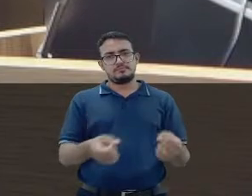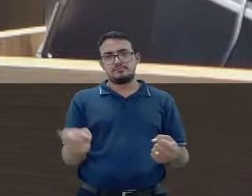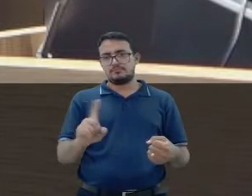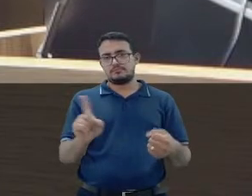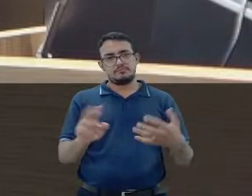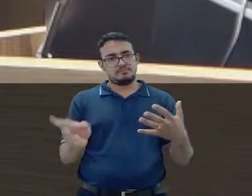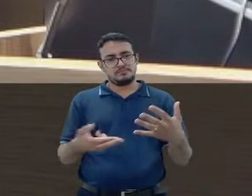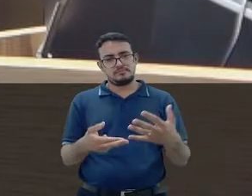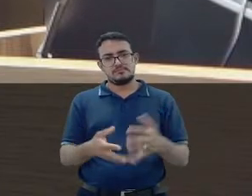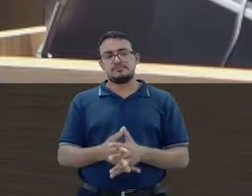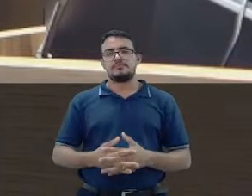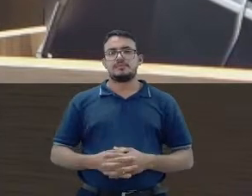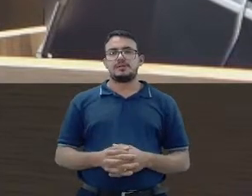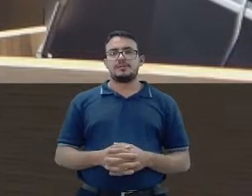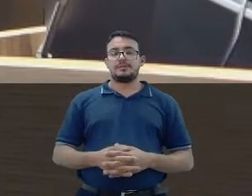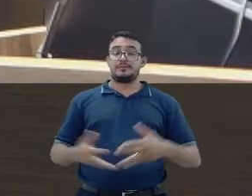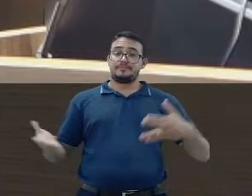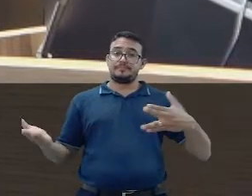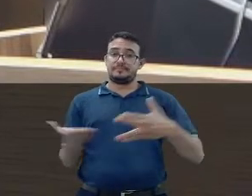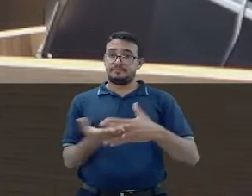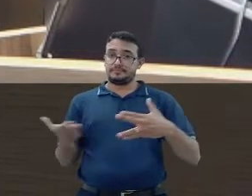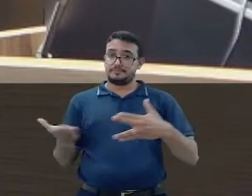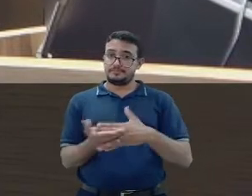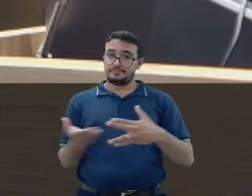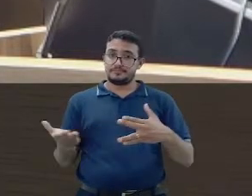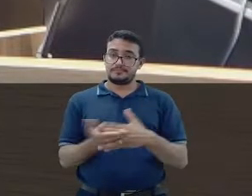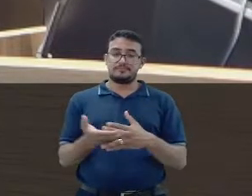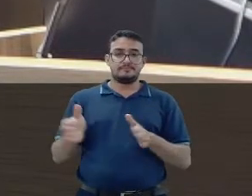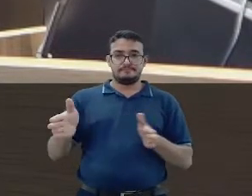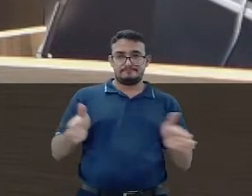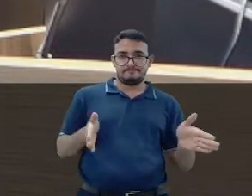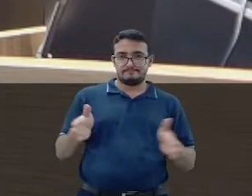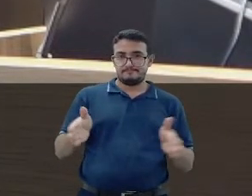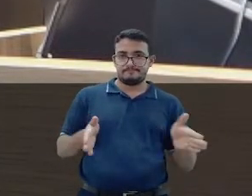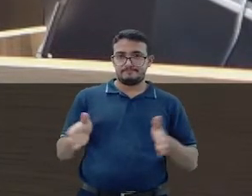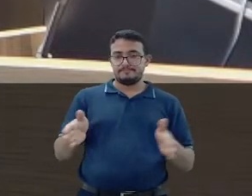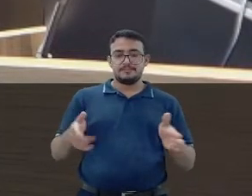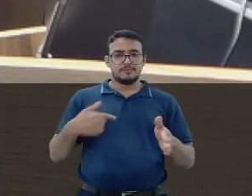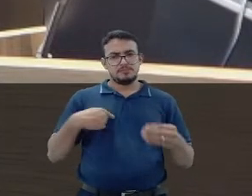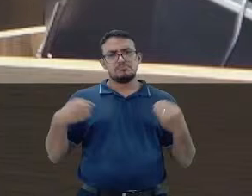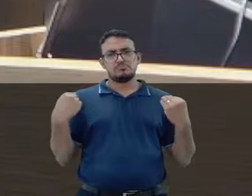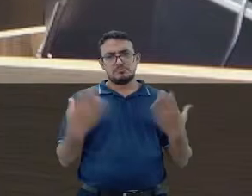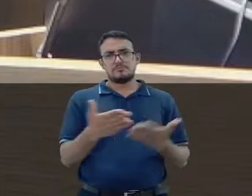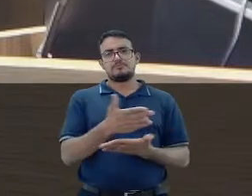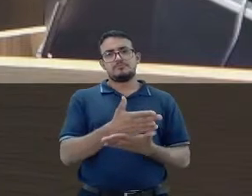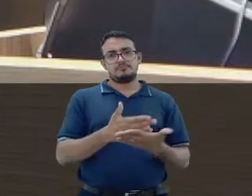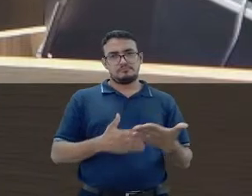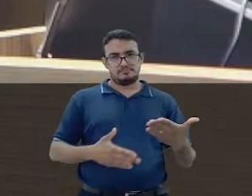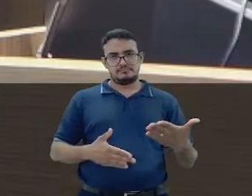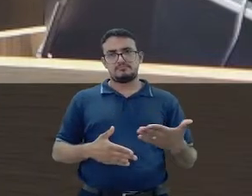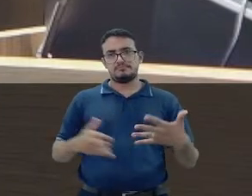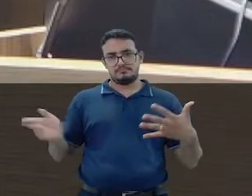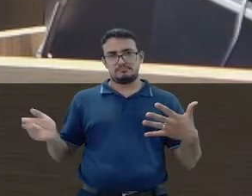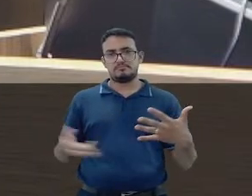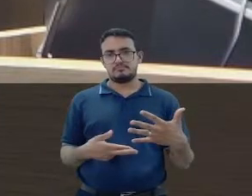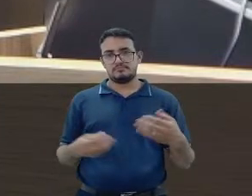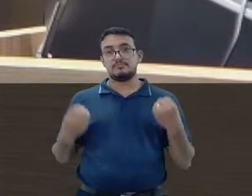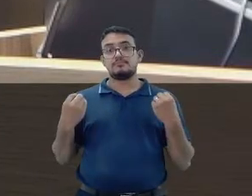recurso. Intervalo intrajornada, aqui dou um parcial provimento